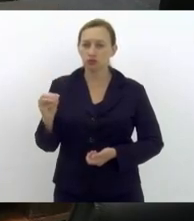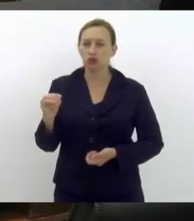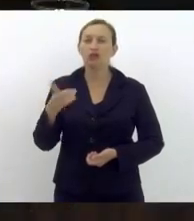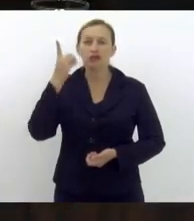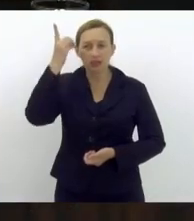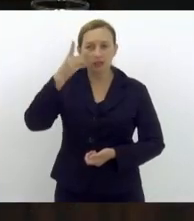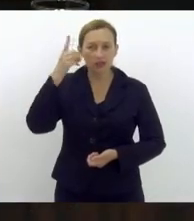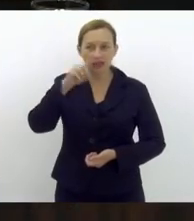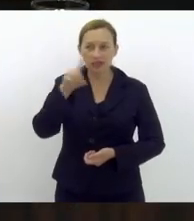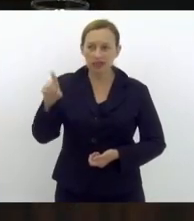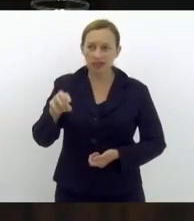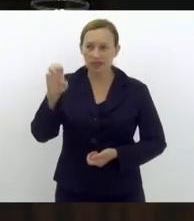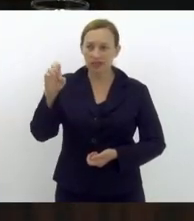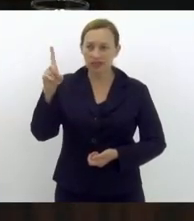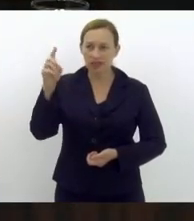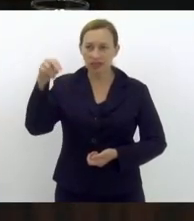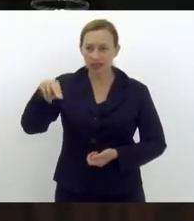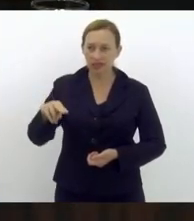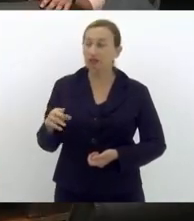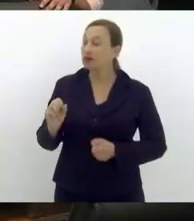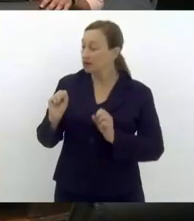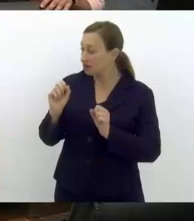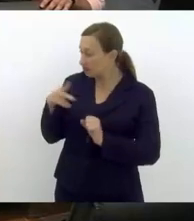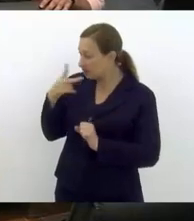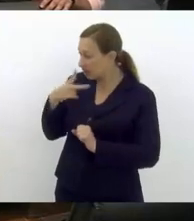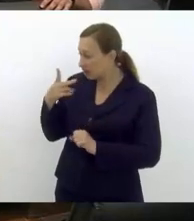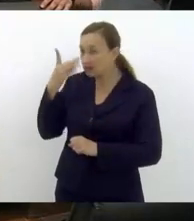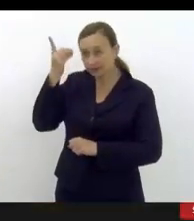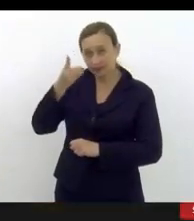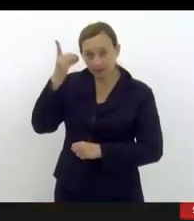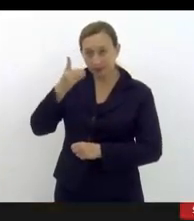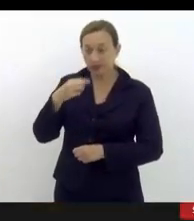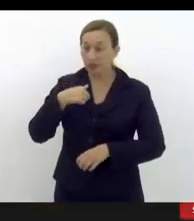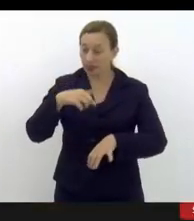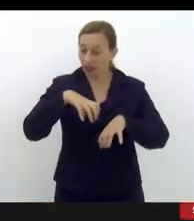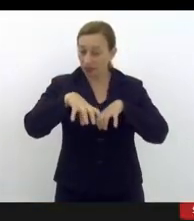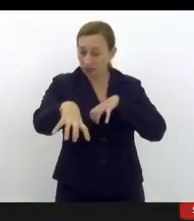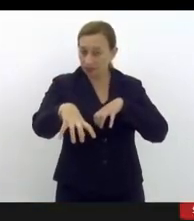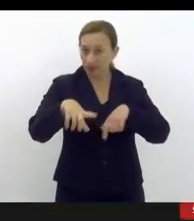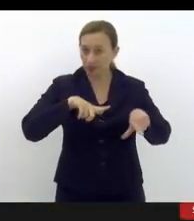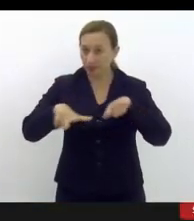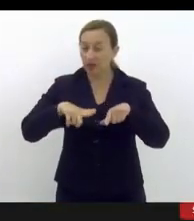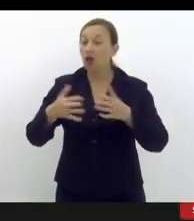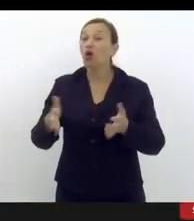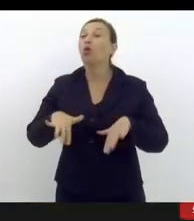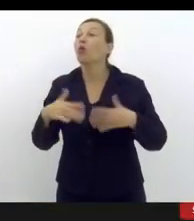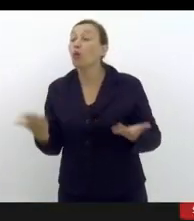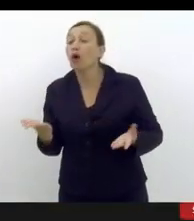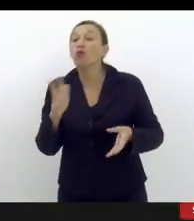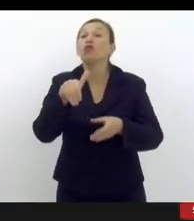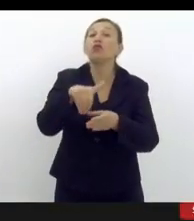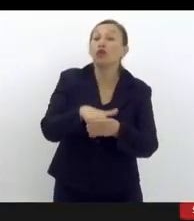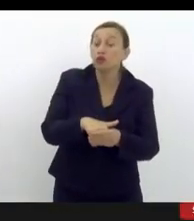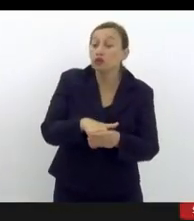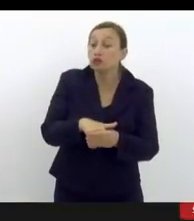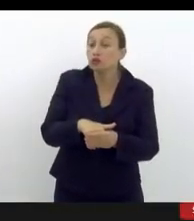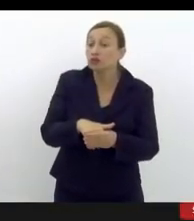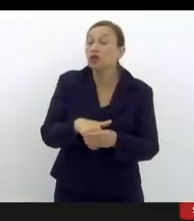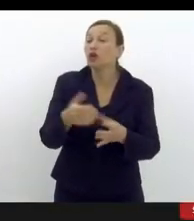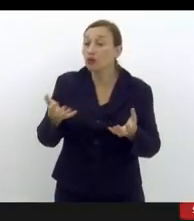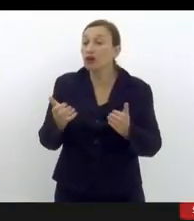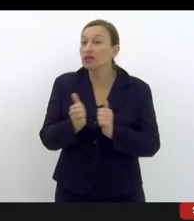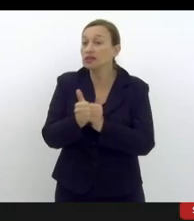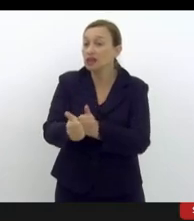E deputado Azeitão. Fala aí, deputado. Eu estou na remota, eu quero saber qual é o voto do... Eu quero seguir a orientação